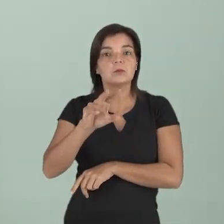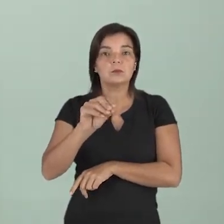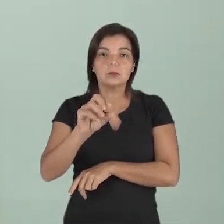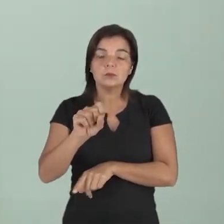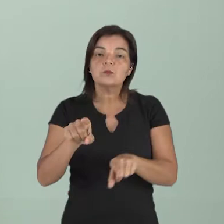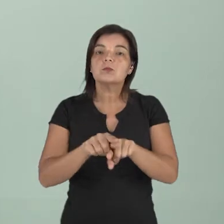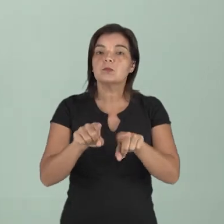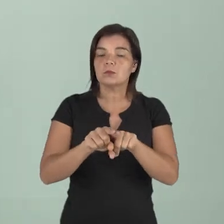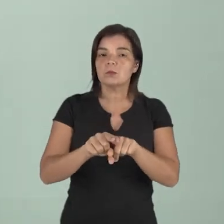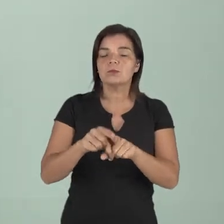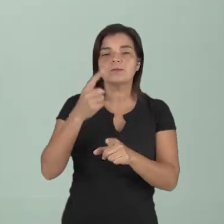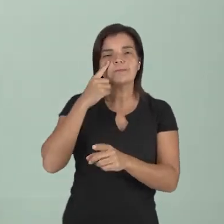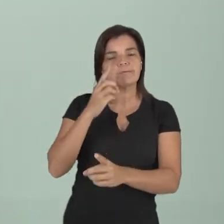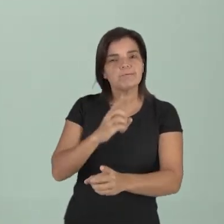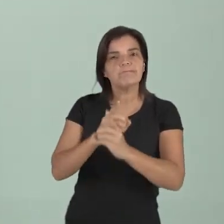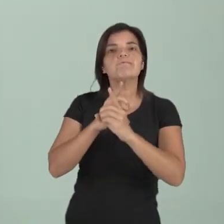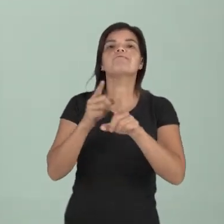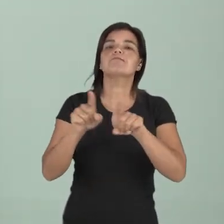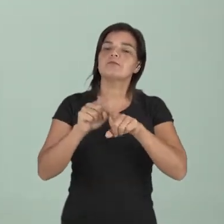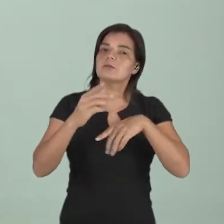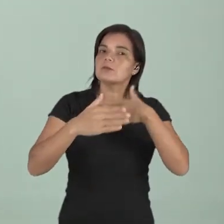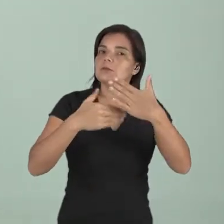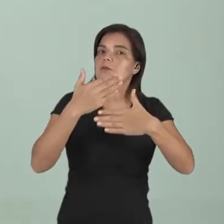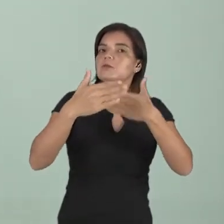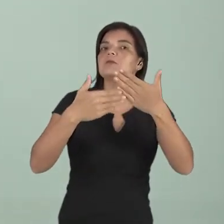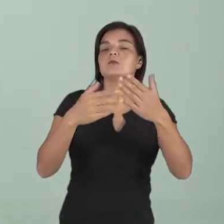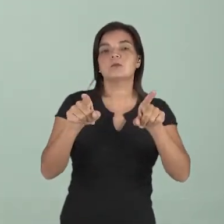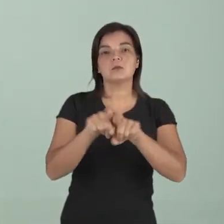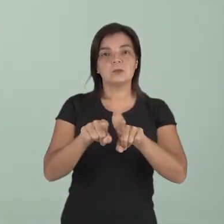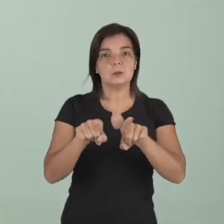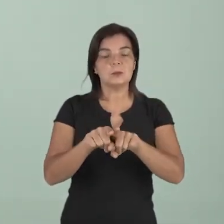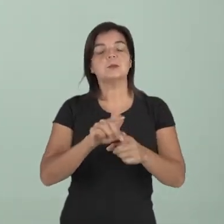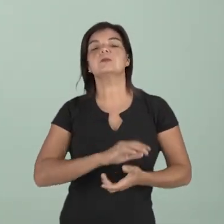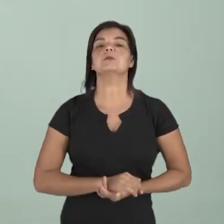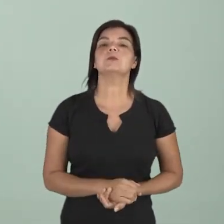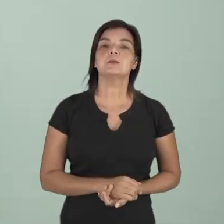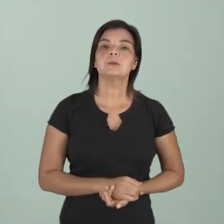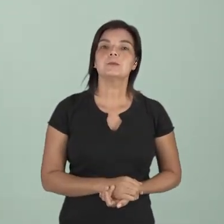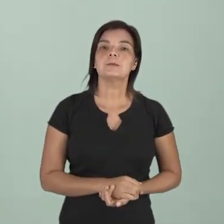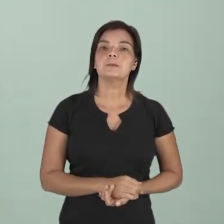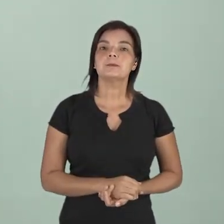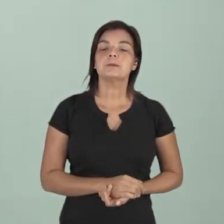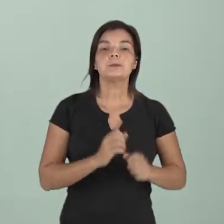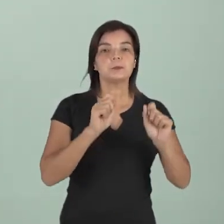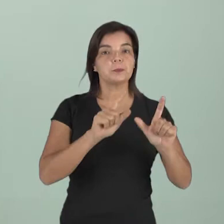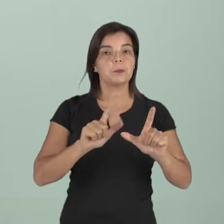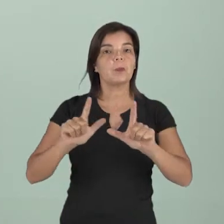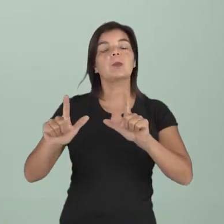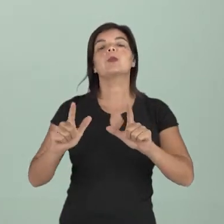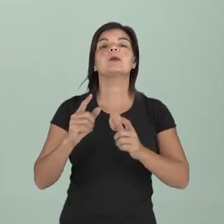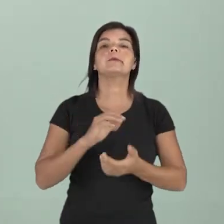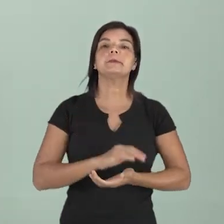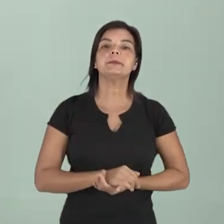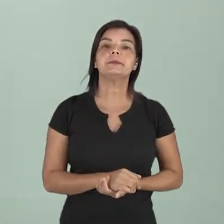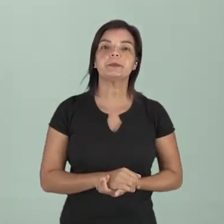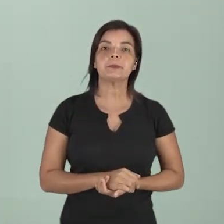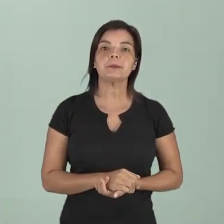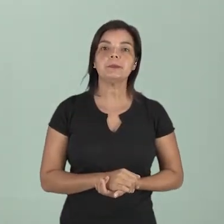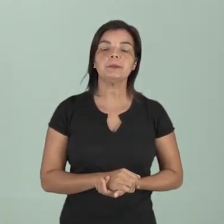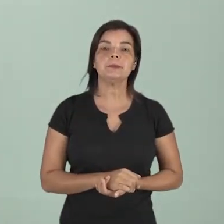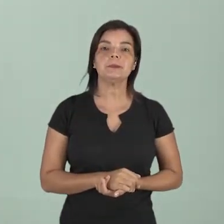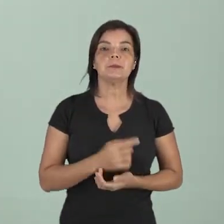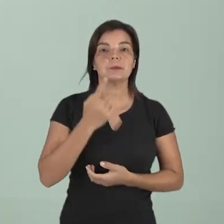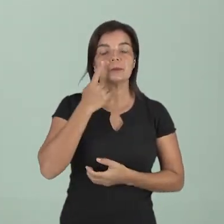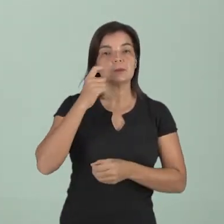mais à descoberta, ao processo de colonização, certo? Então vamos lá um pouquinho ver